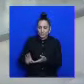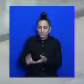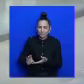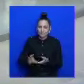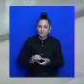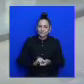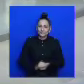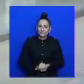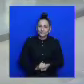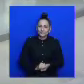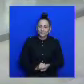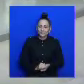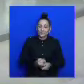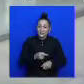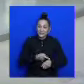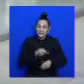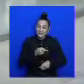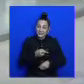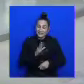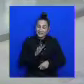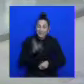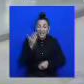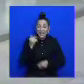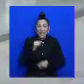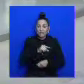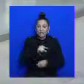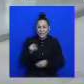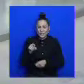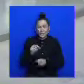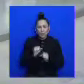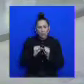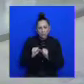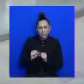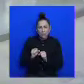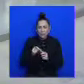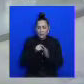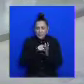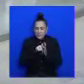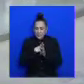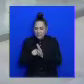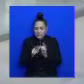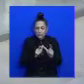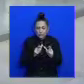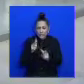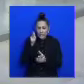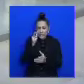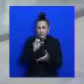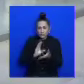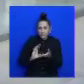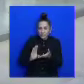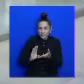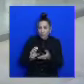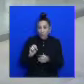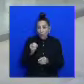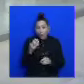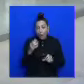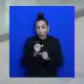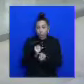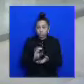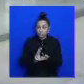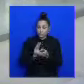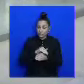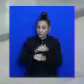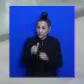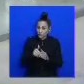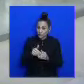fixos. E daqui a pouco você já poderá consultar de onde são as apostas vencedoras ou ainda se o prêmio está acumulado. Tudo isso